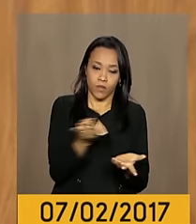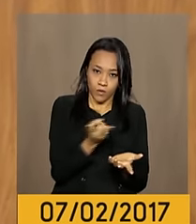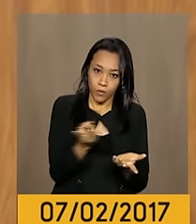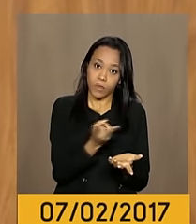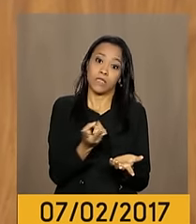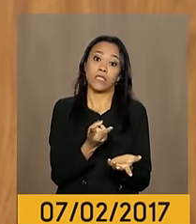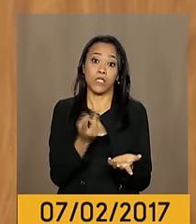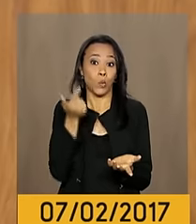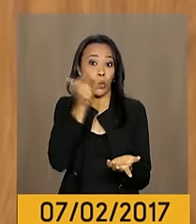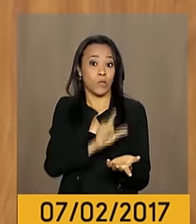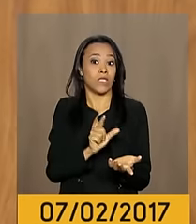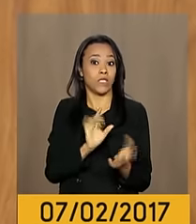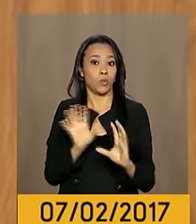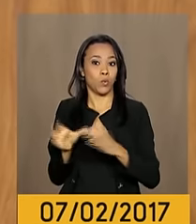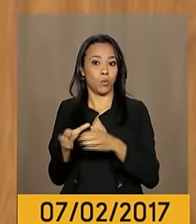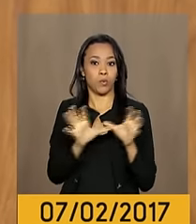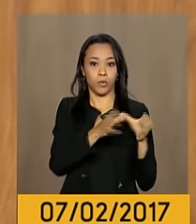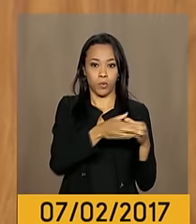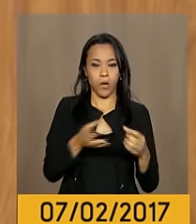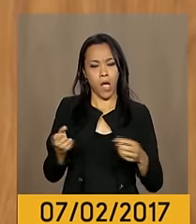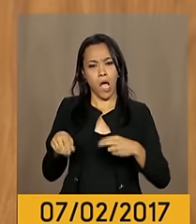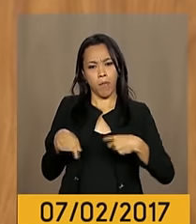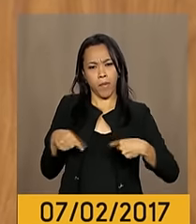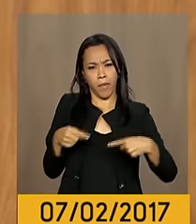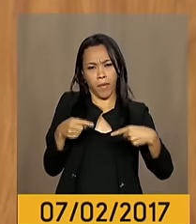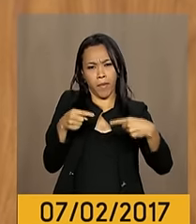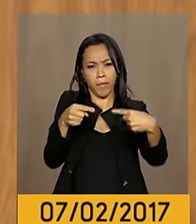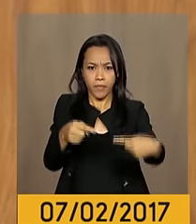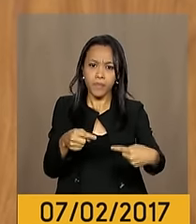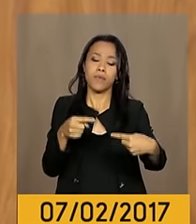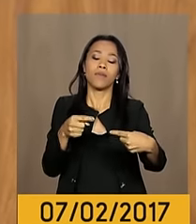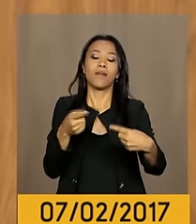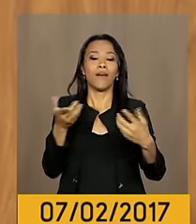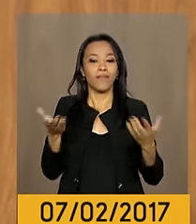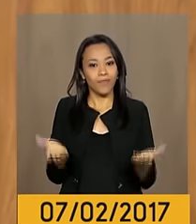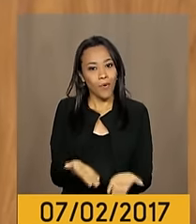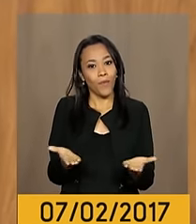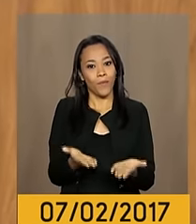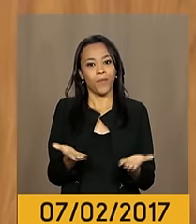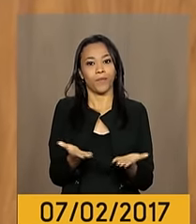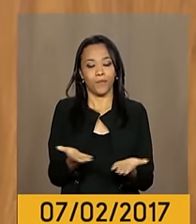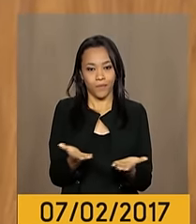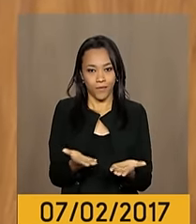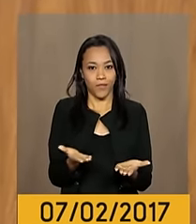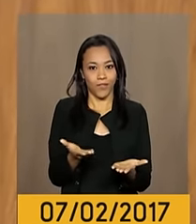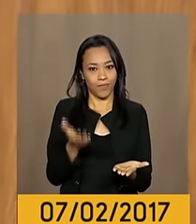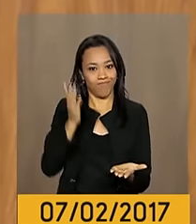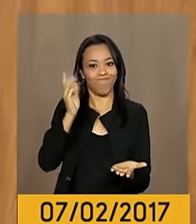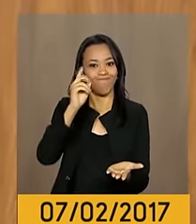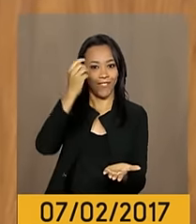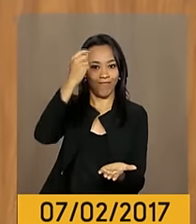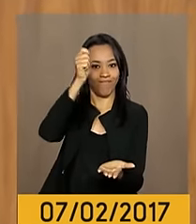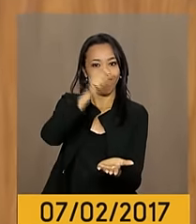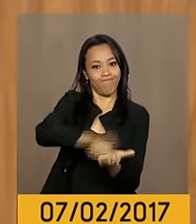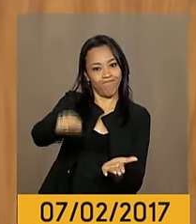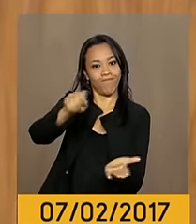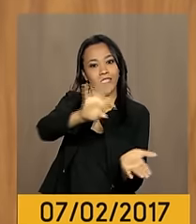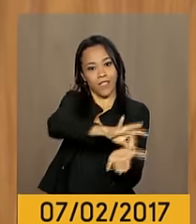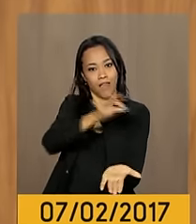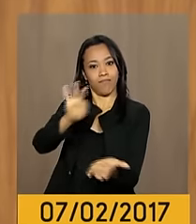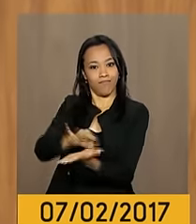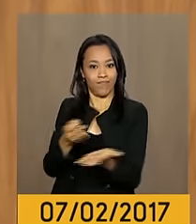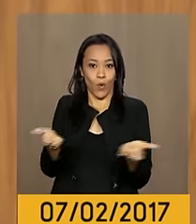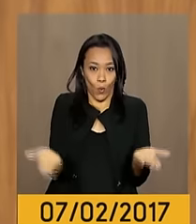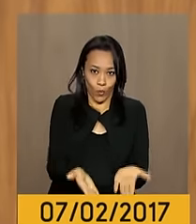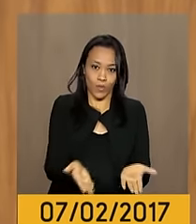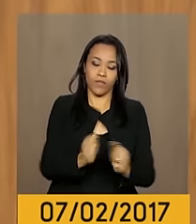alcançaram está refletida no comunicado conjunto que emitimos hoje ficou